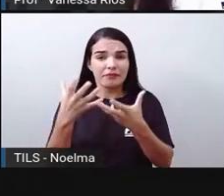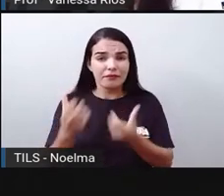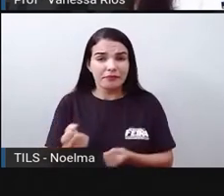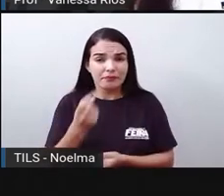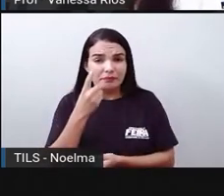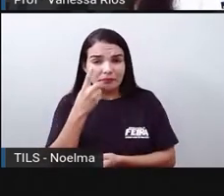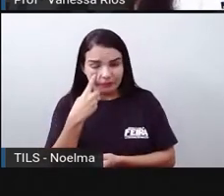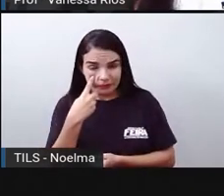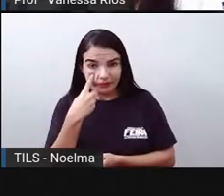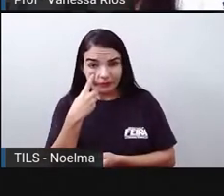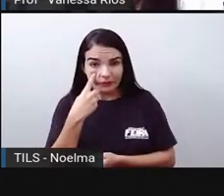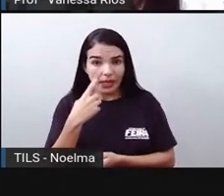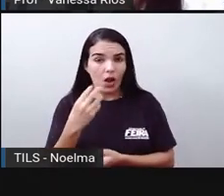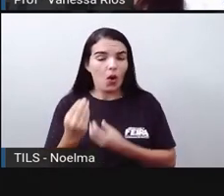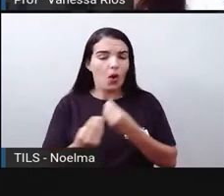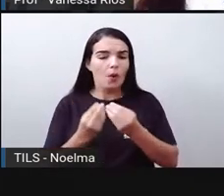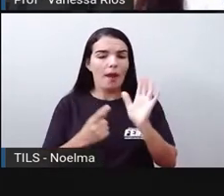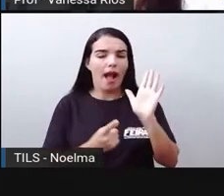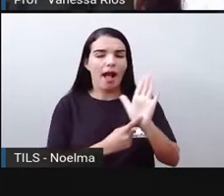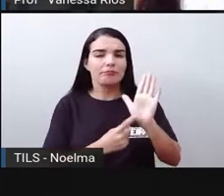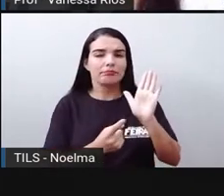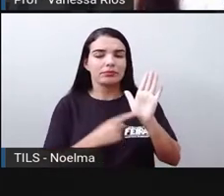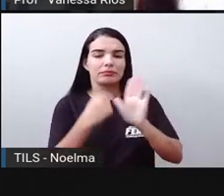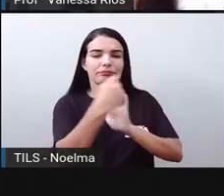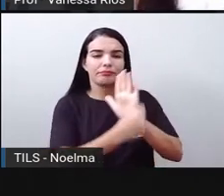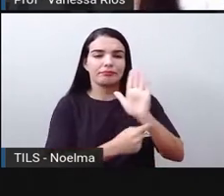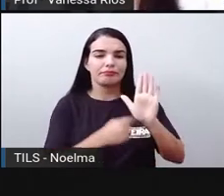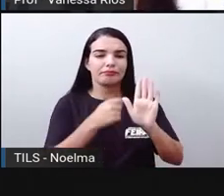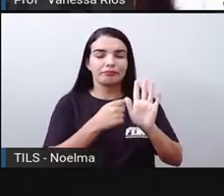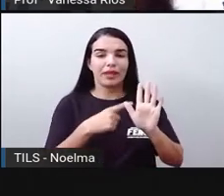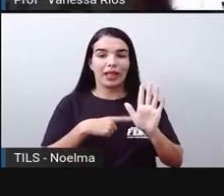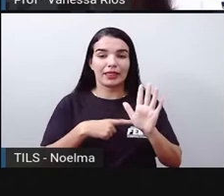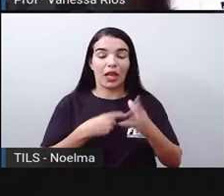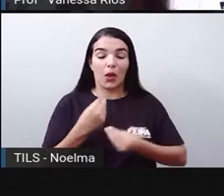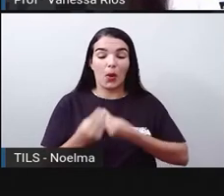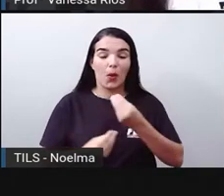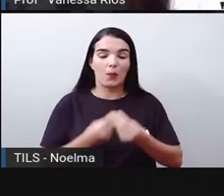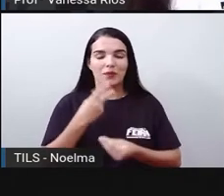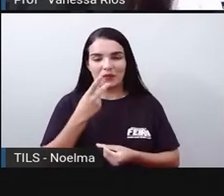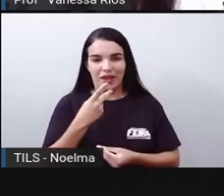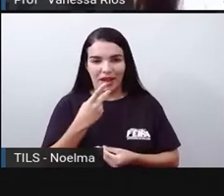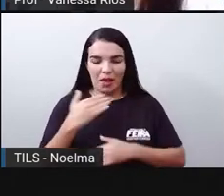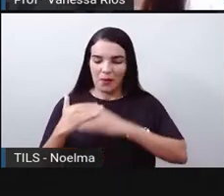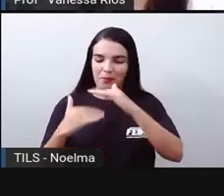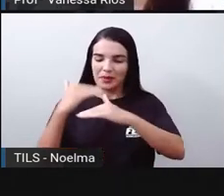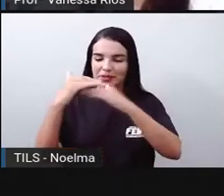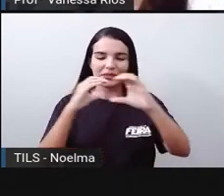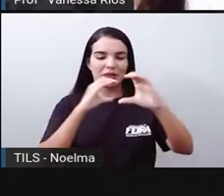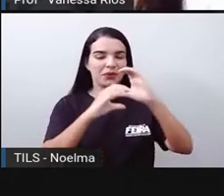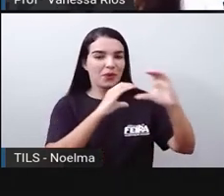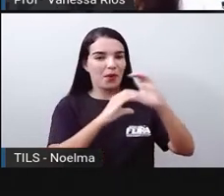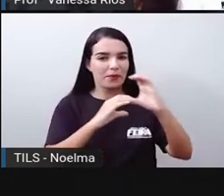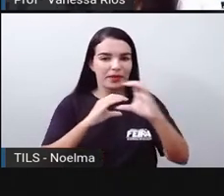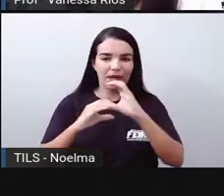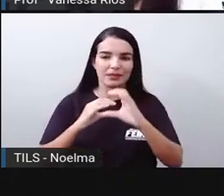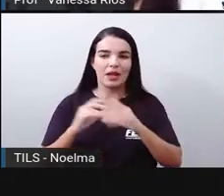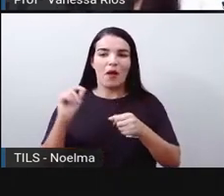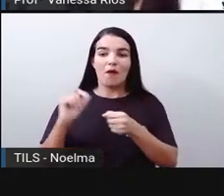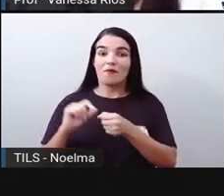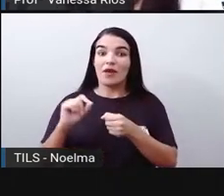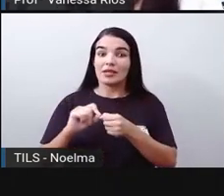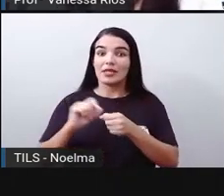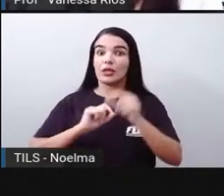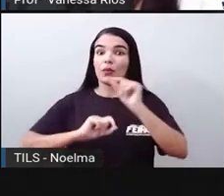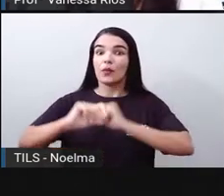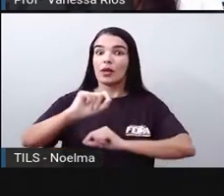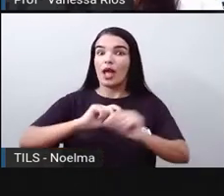o nosso próprio tato tem aí para oferecer em relação a esse processo de comunicação, fazendo com que